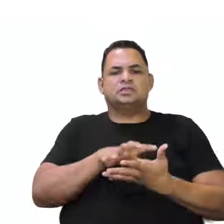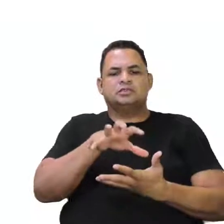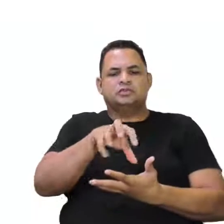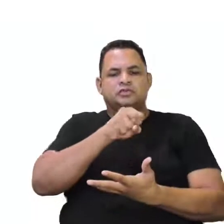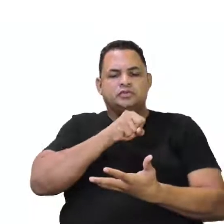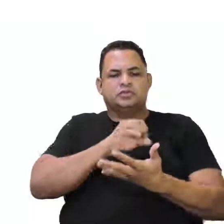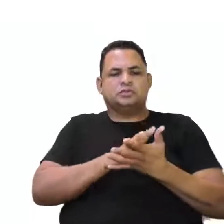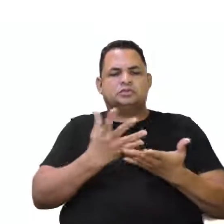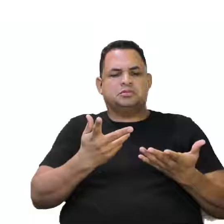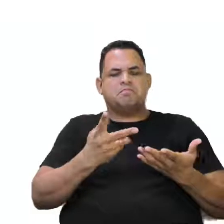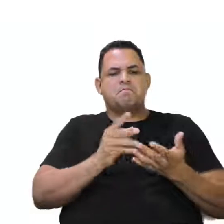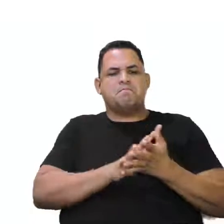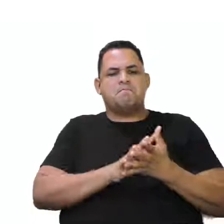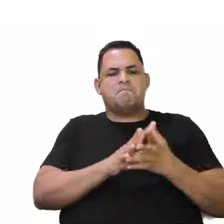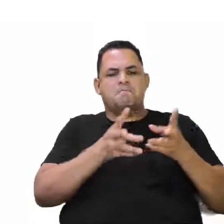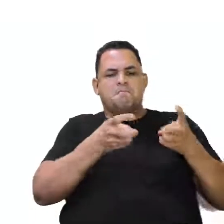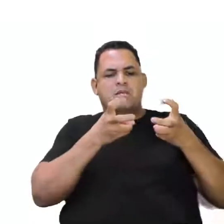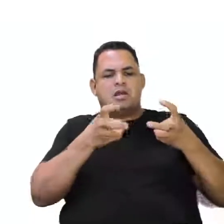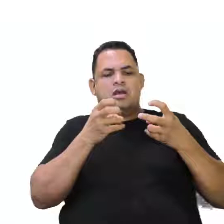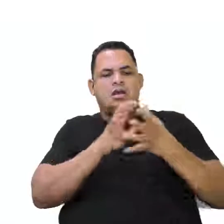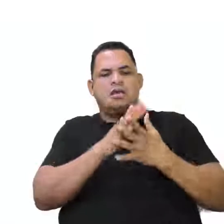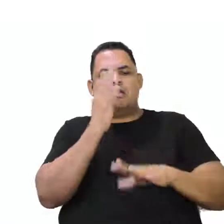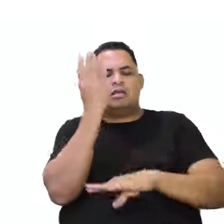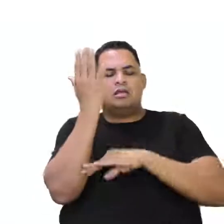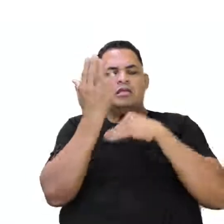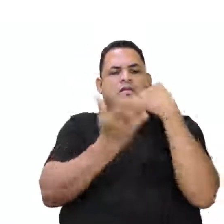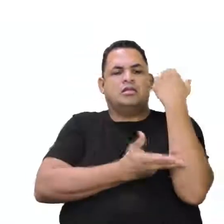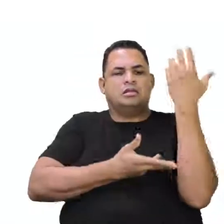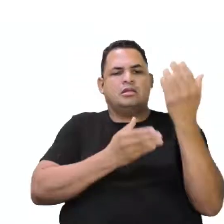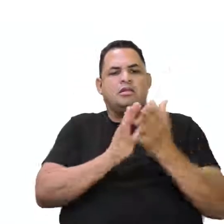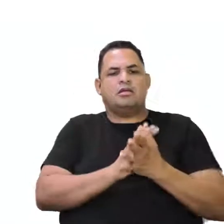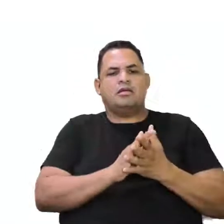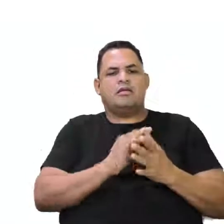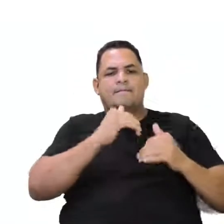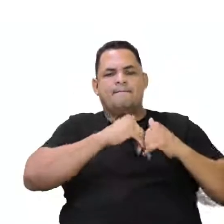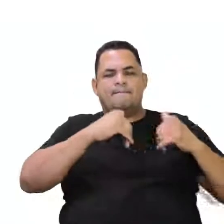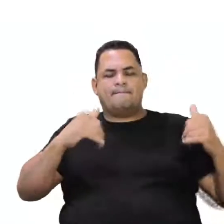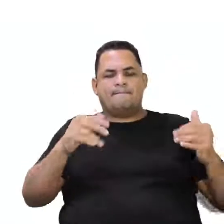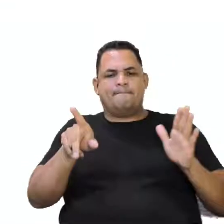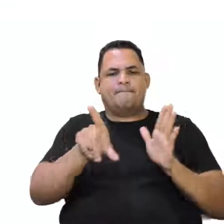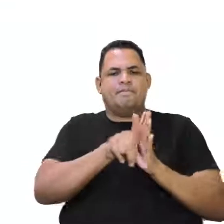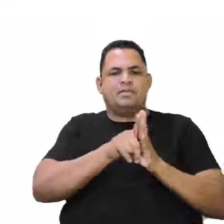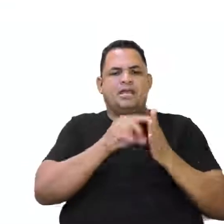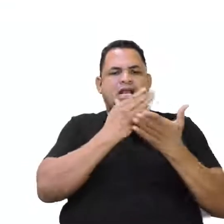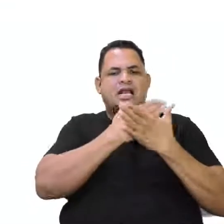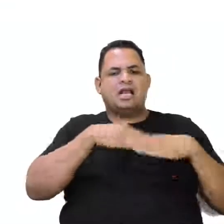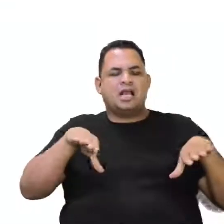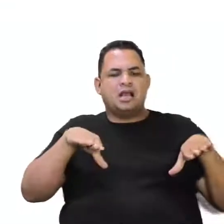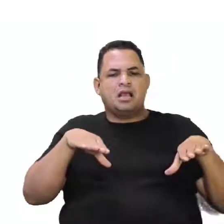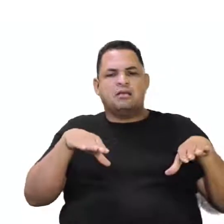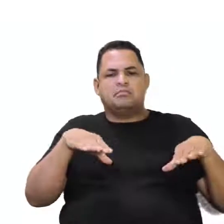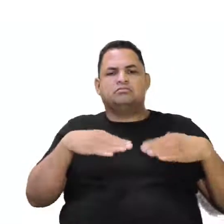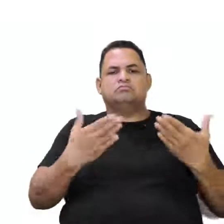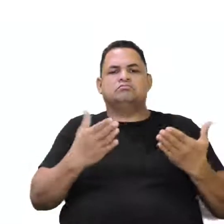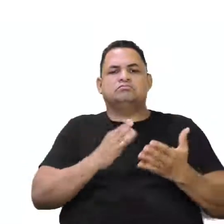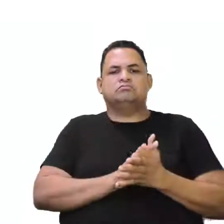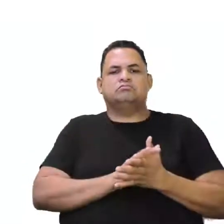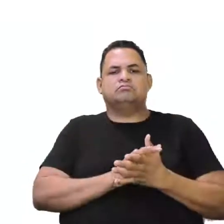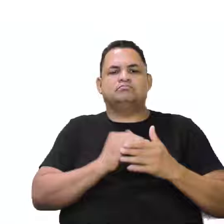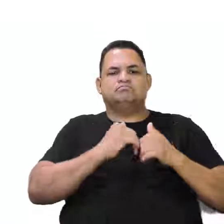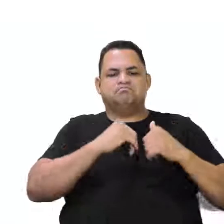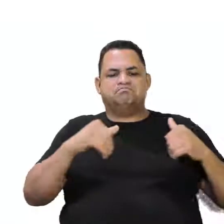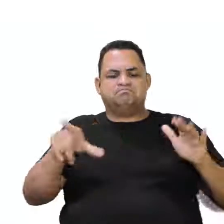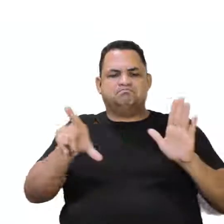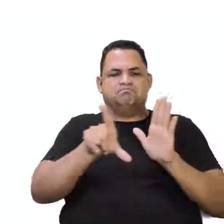madeira ilegal. Tem gente que entra na nossa floresta e dizima áreas de forma